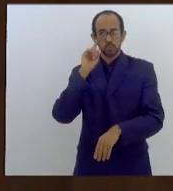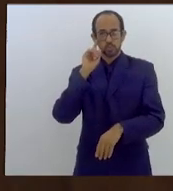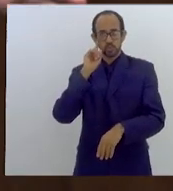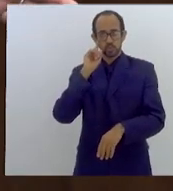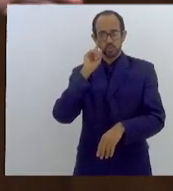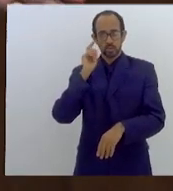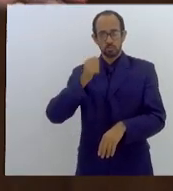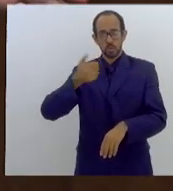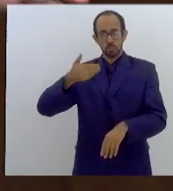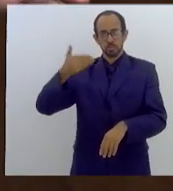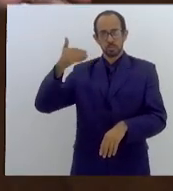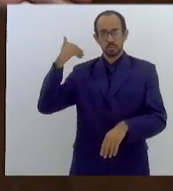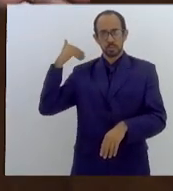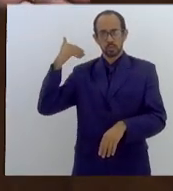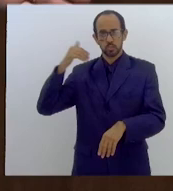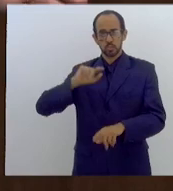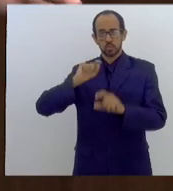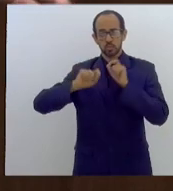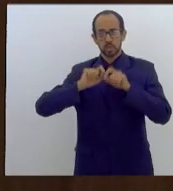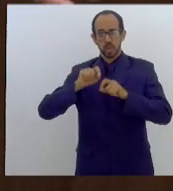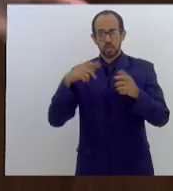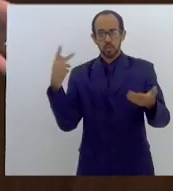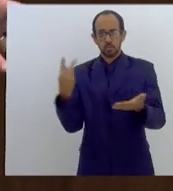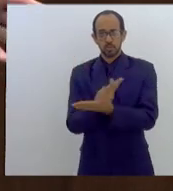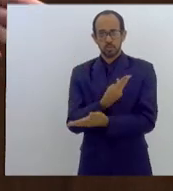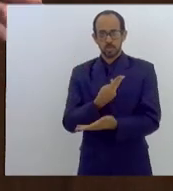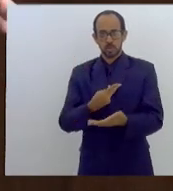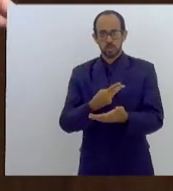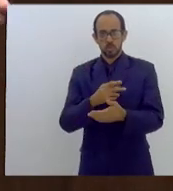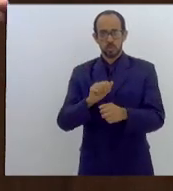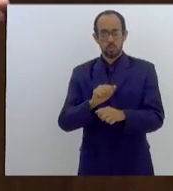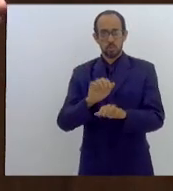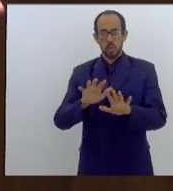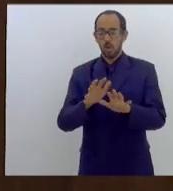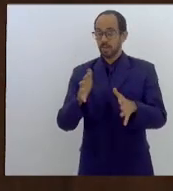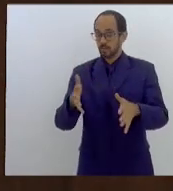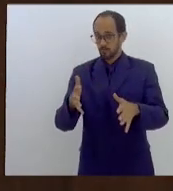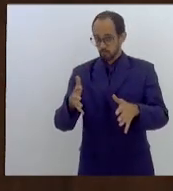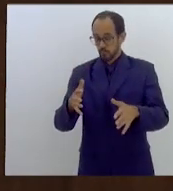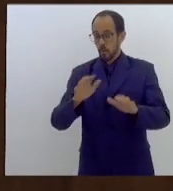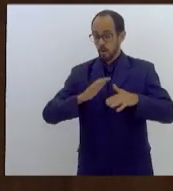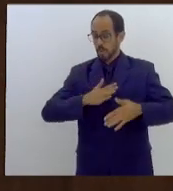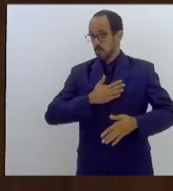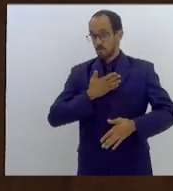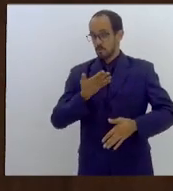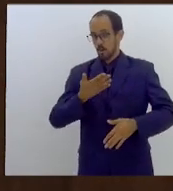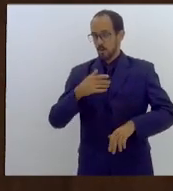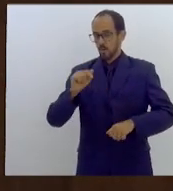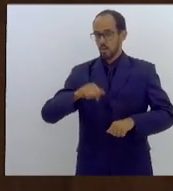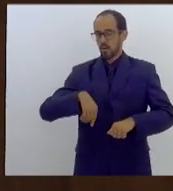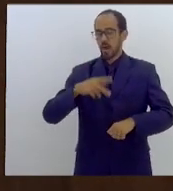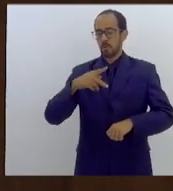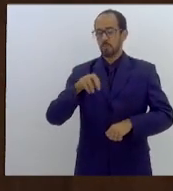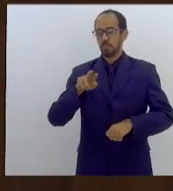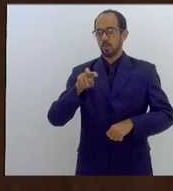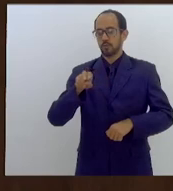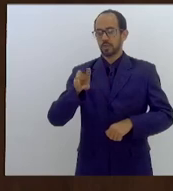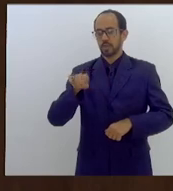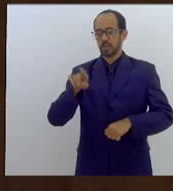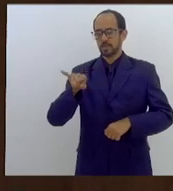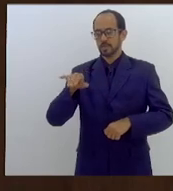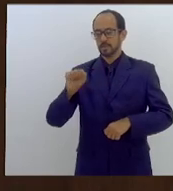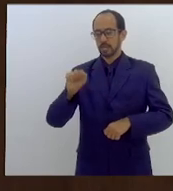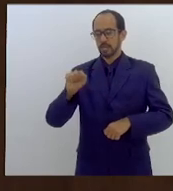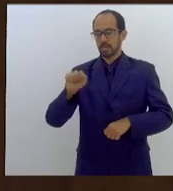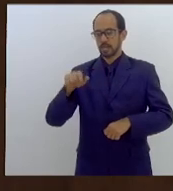não muito tempo atrás, houve um caso terrível na Providência, que uma das maiores bocas de fumo